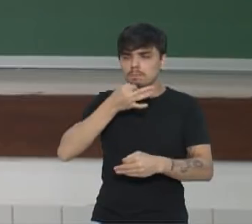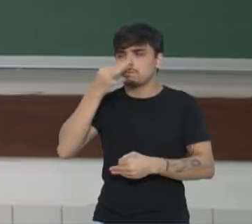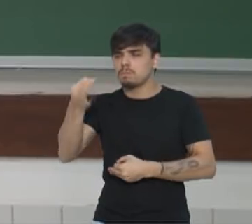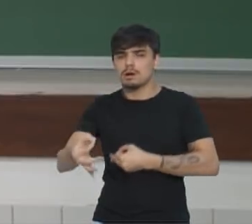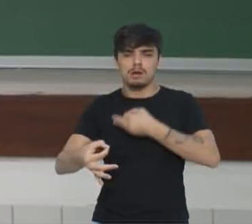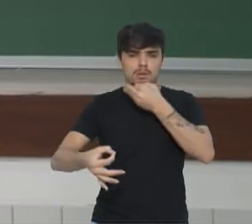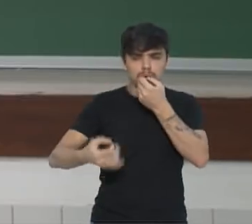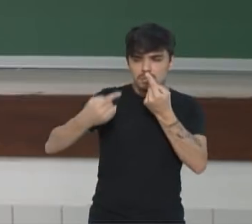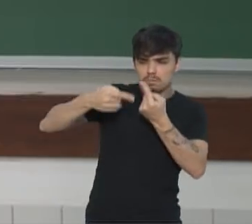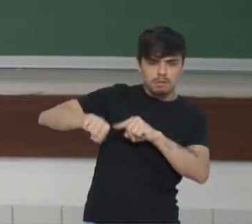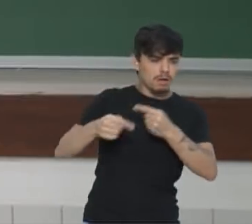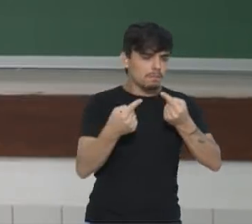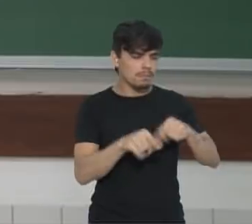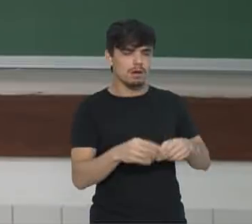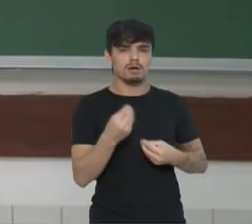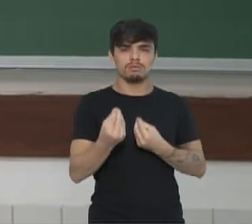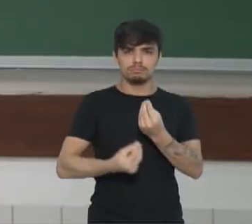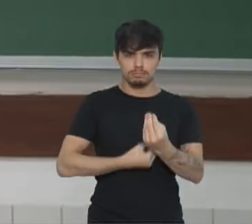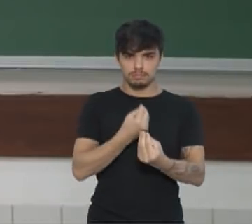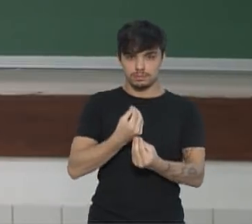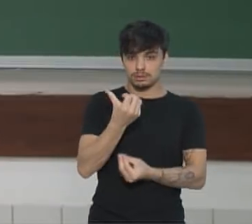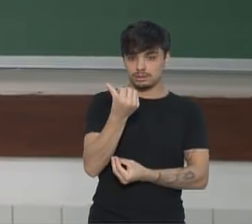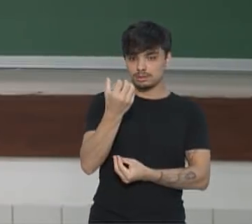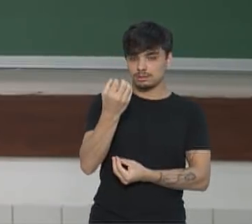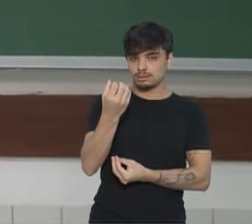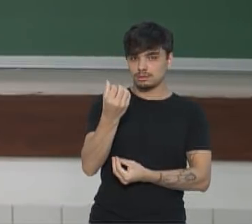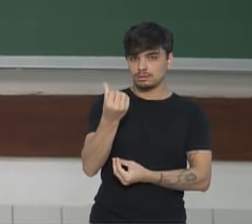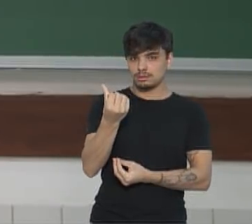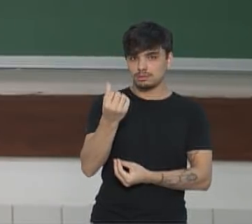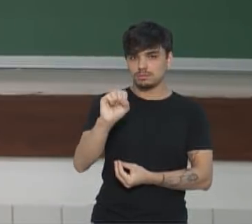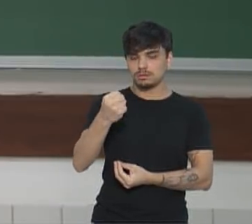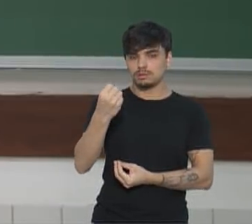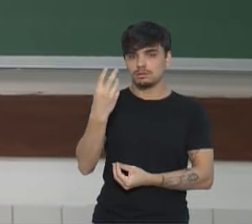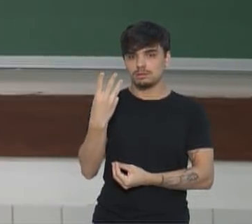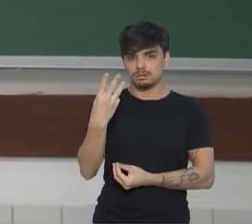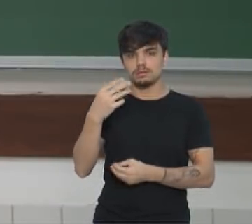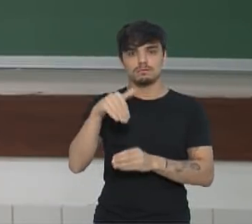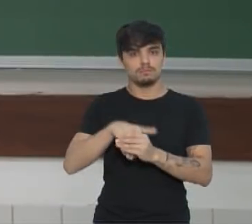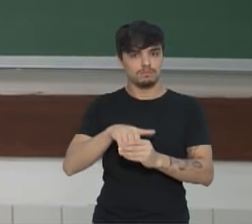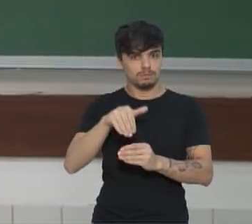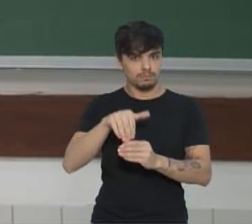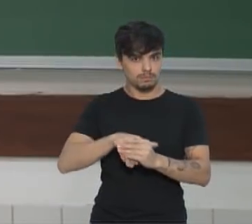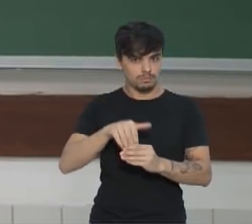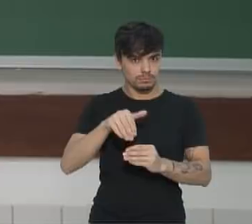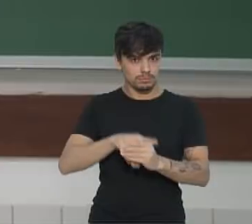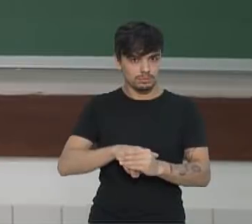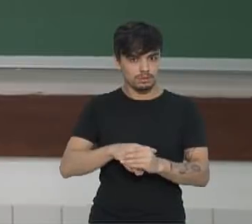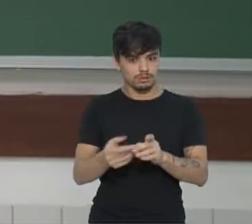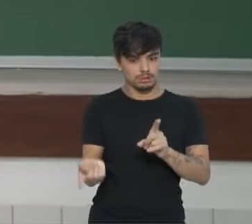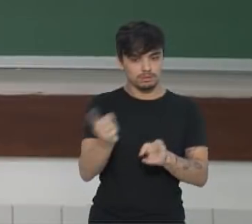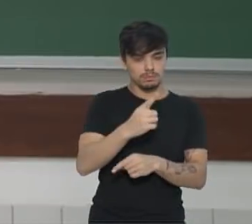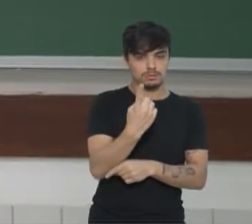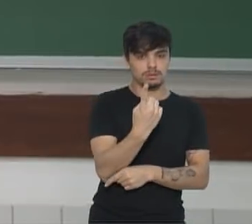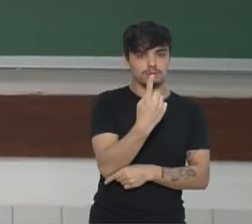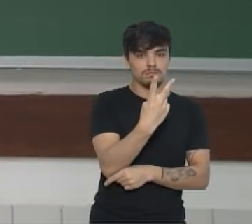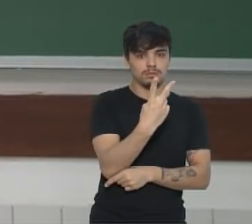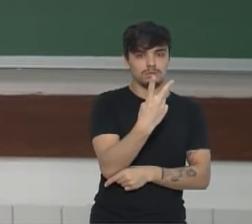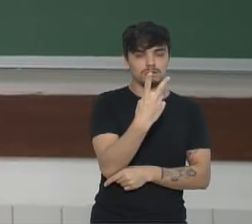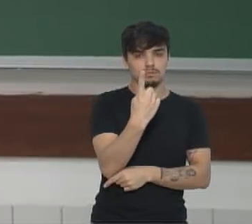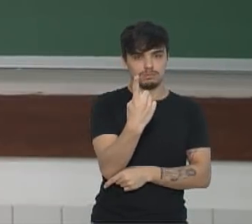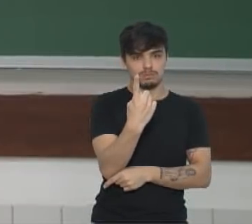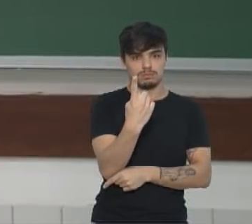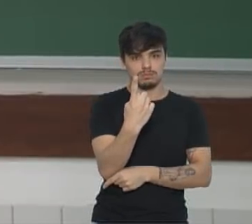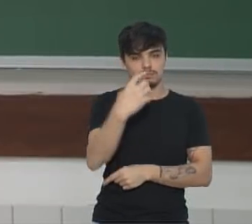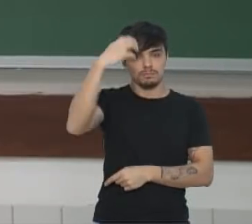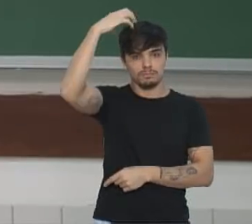e acusações, por 683 votos dos 121, o rei foi